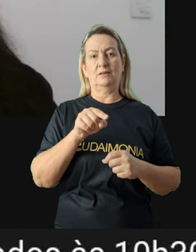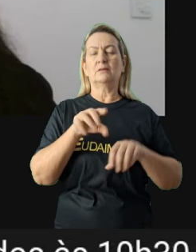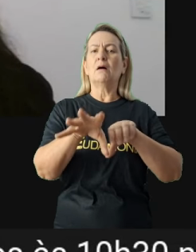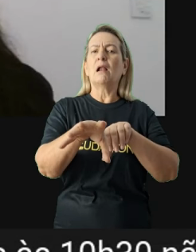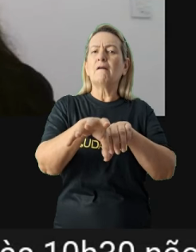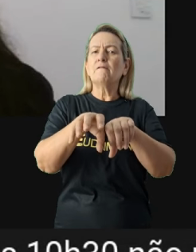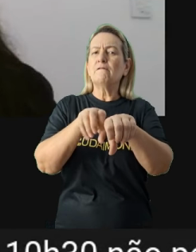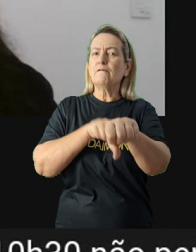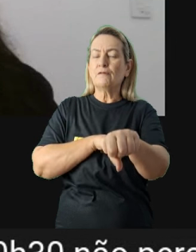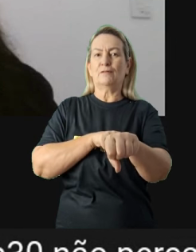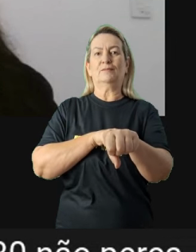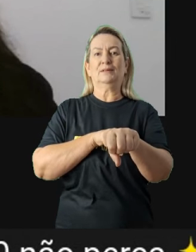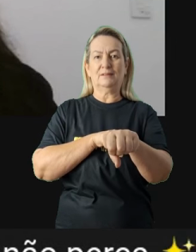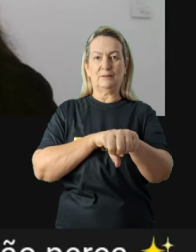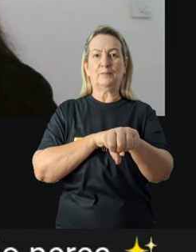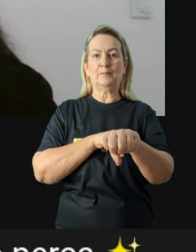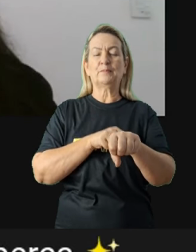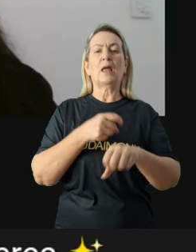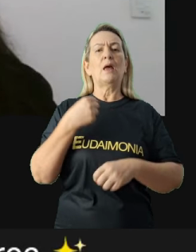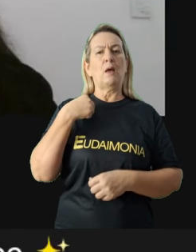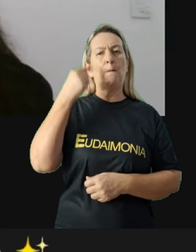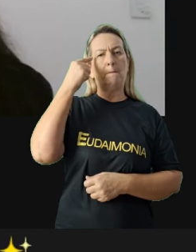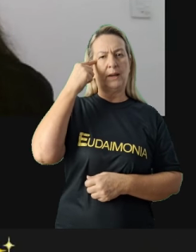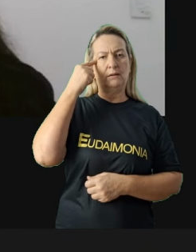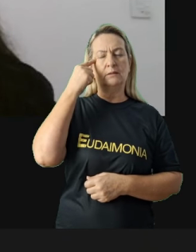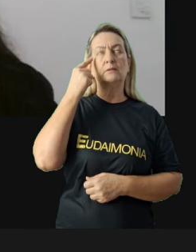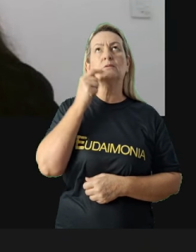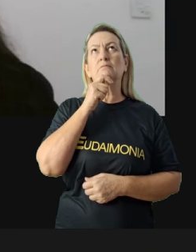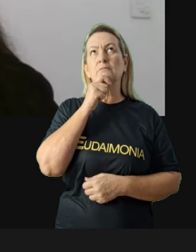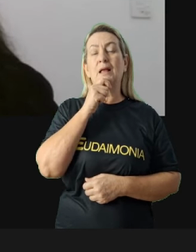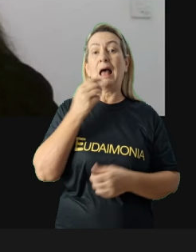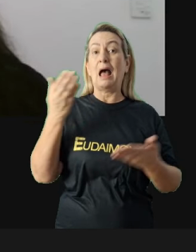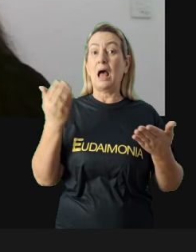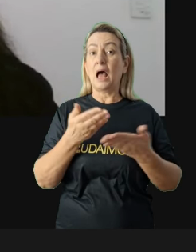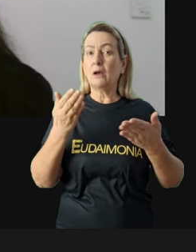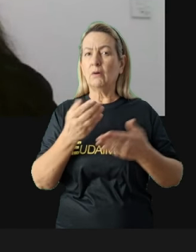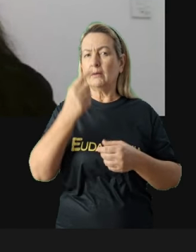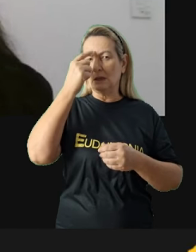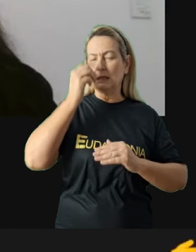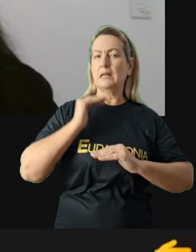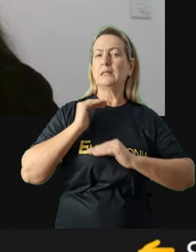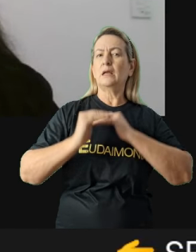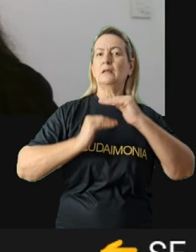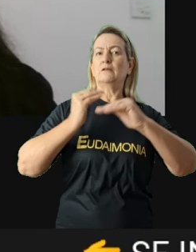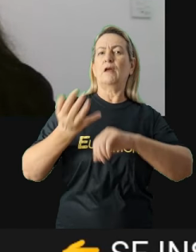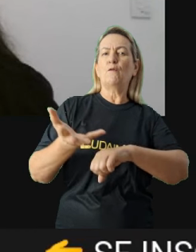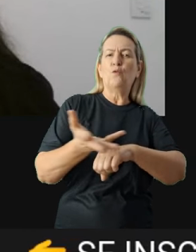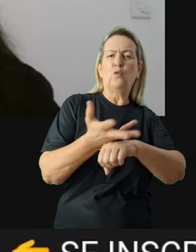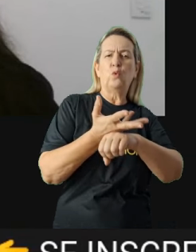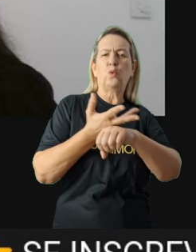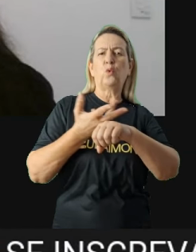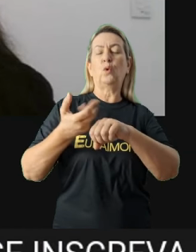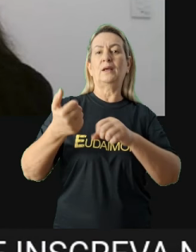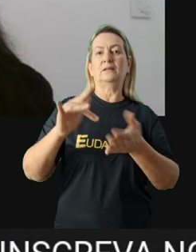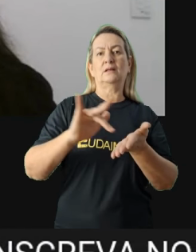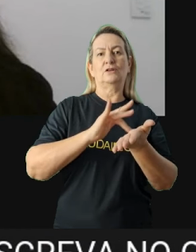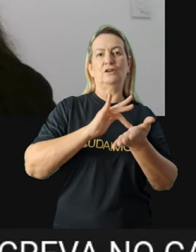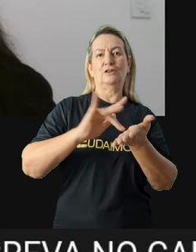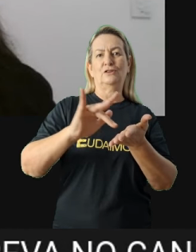um ponto aí que me preocupa bastante. Na formação, eu acredito que a gente precisa pensar, num primeiro momento,